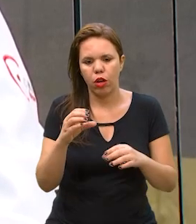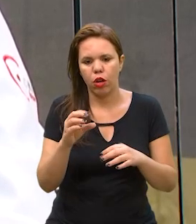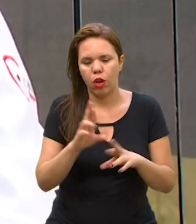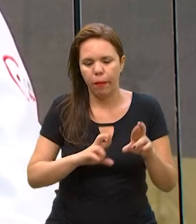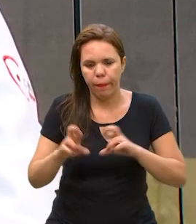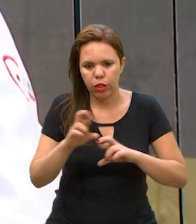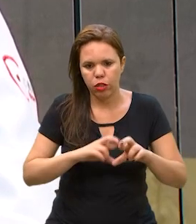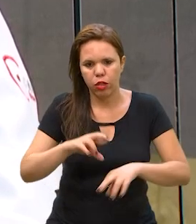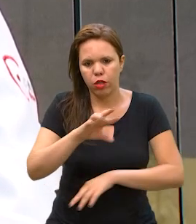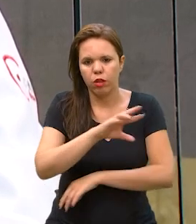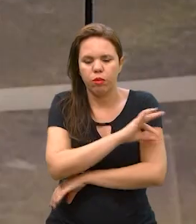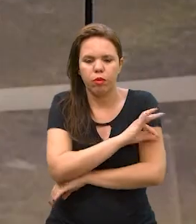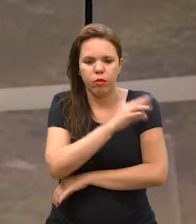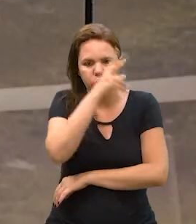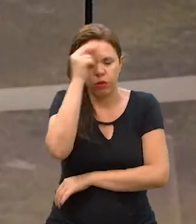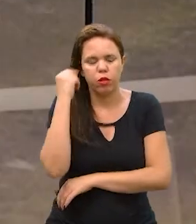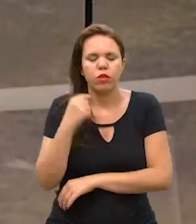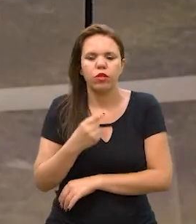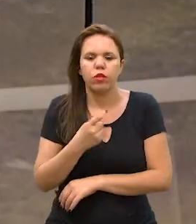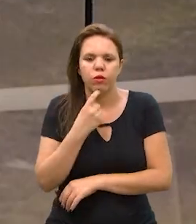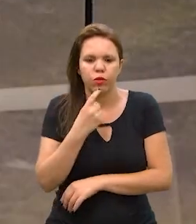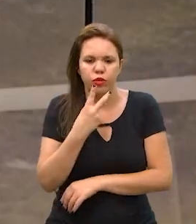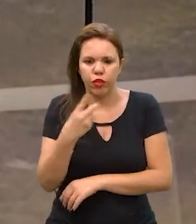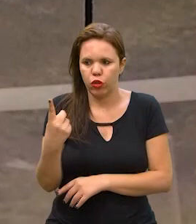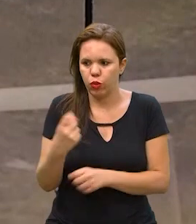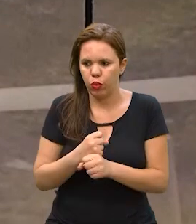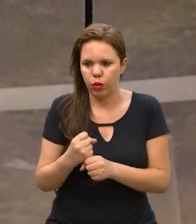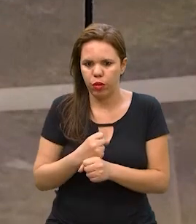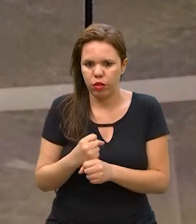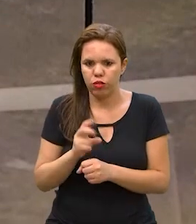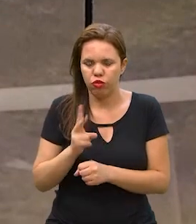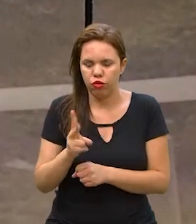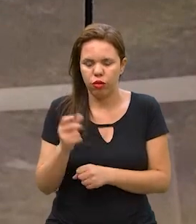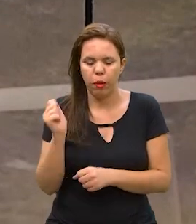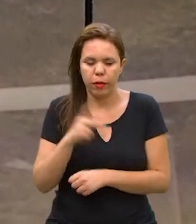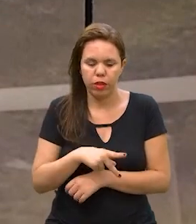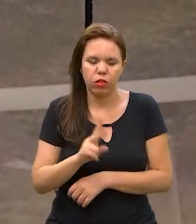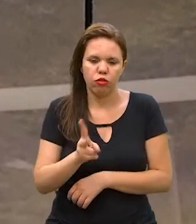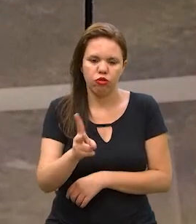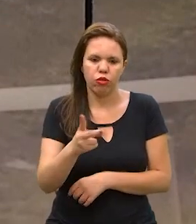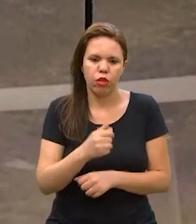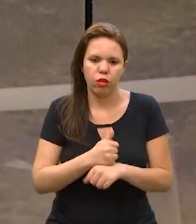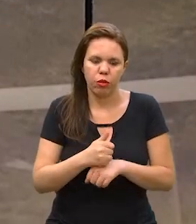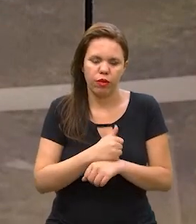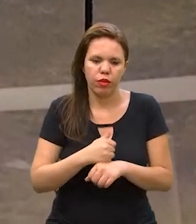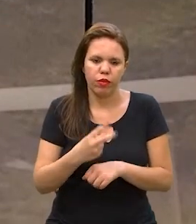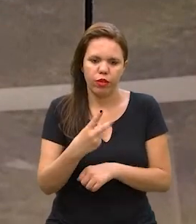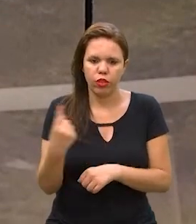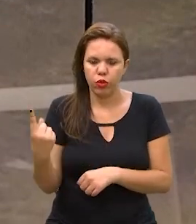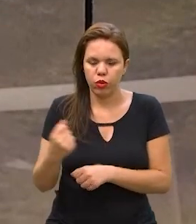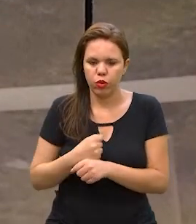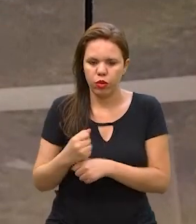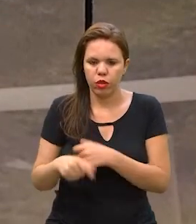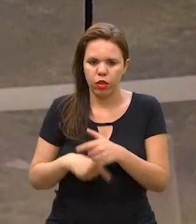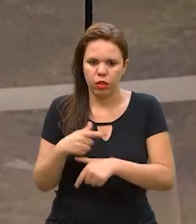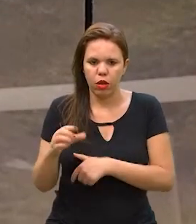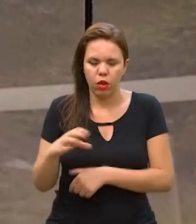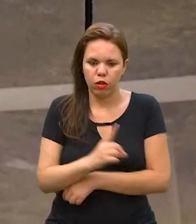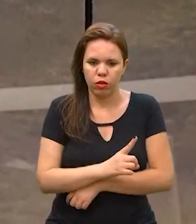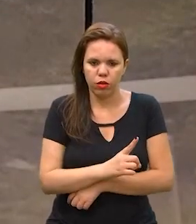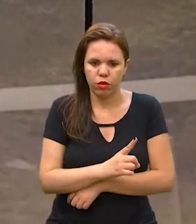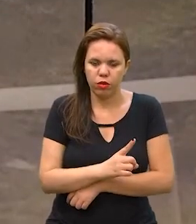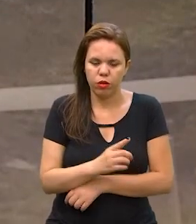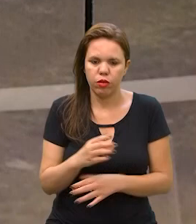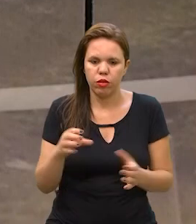por 21 anos. Hoje ela está aposentada, apesar de ter continuado na profissão, mas por 21 anos, então, ela coordenou